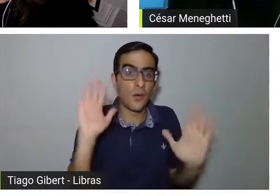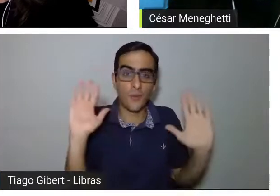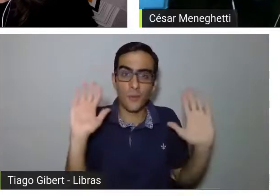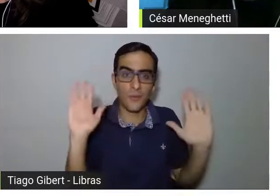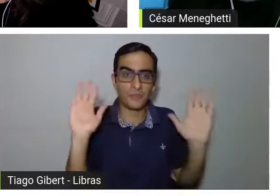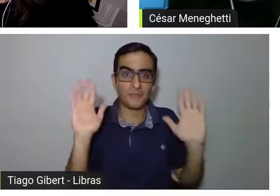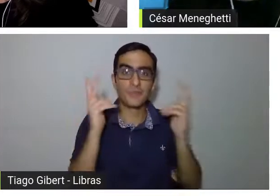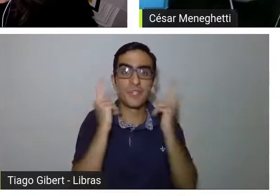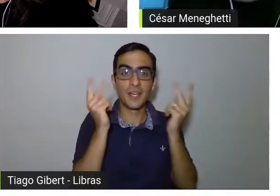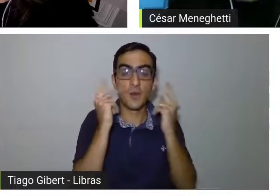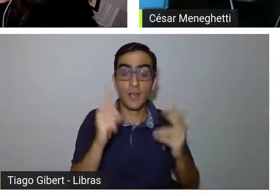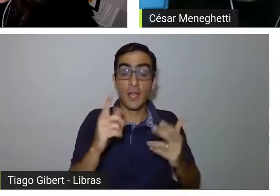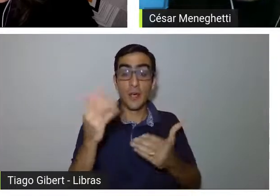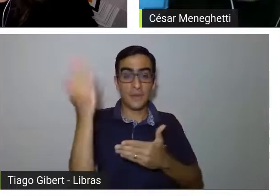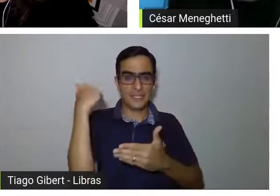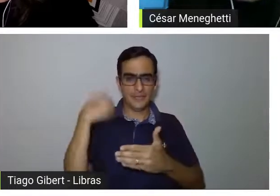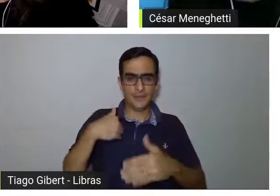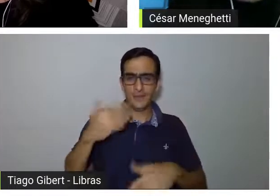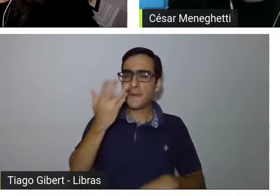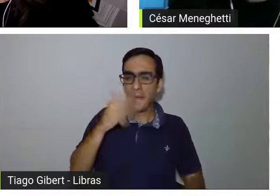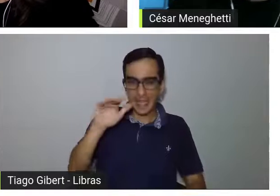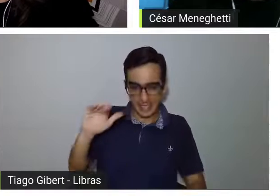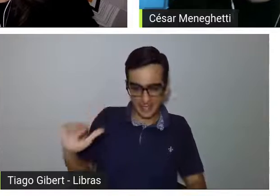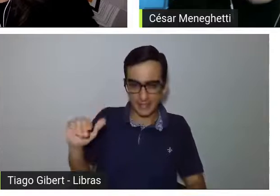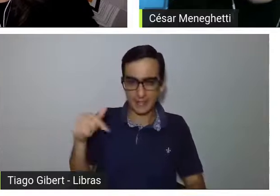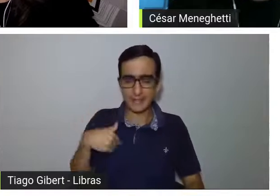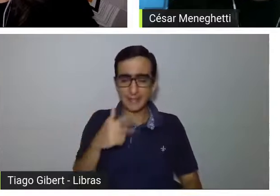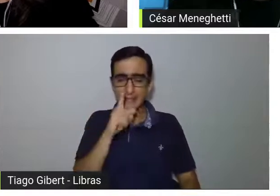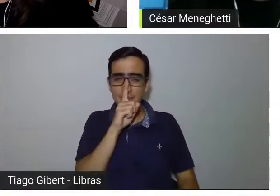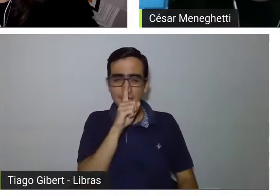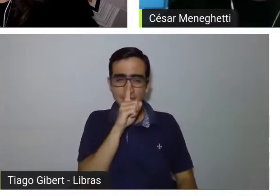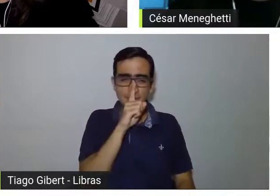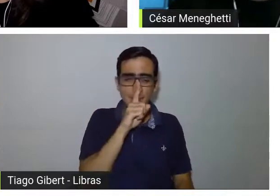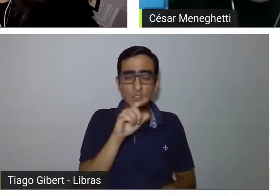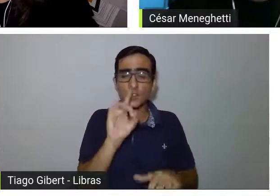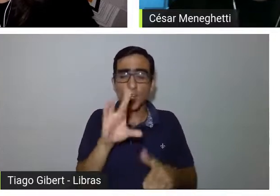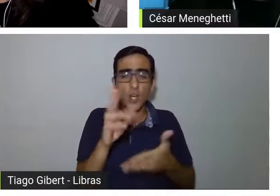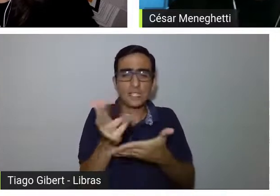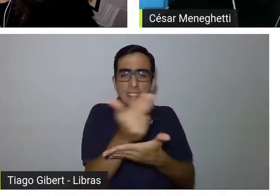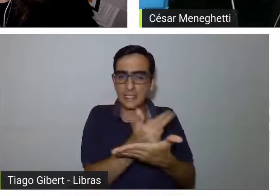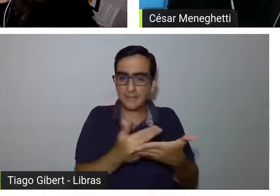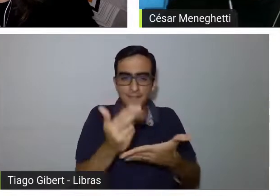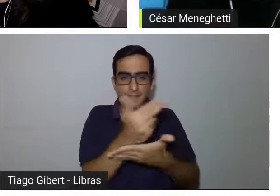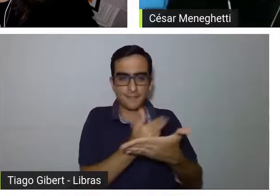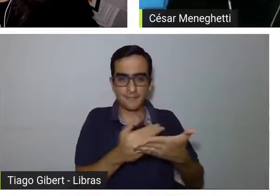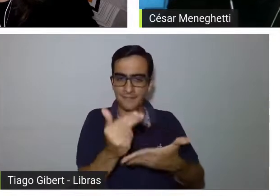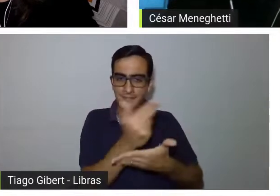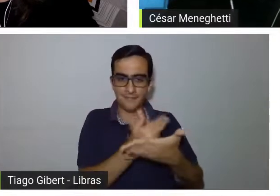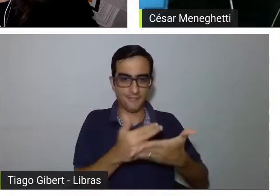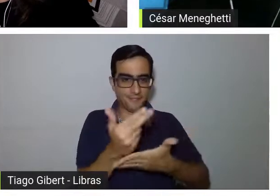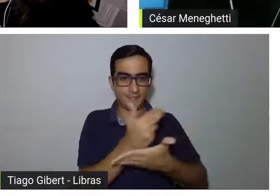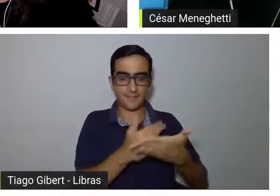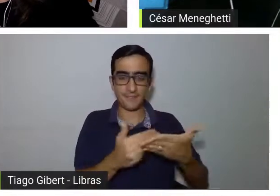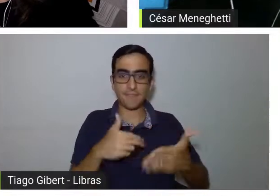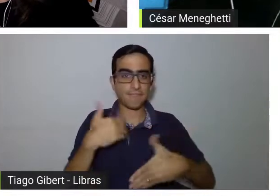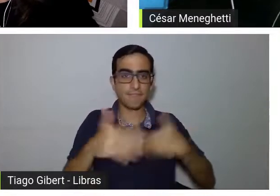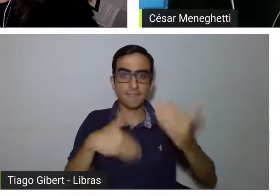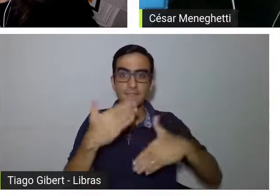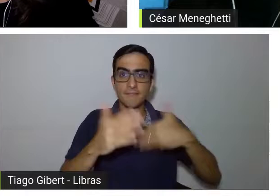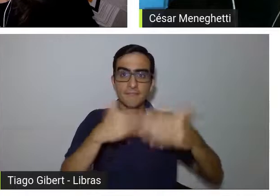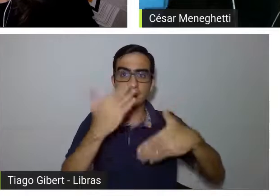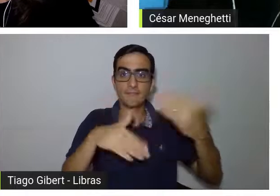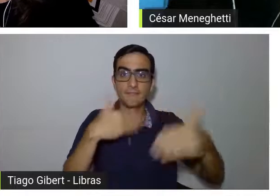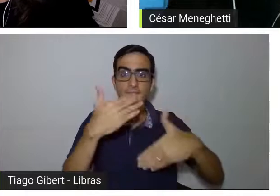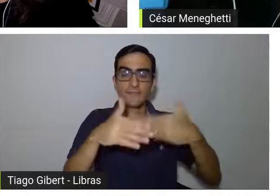eu era muito introspectivo e só desenhava, desenhava, desenhava. E foi indo, foi indo, foi indo, mas